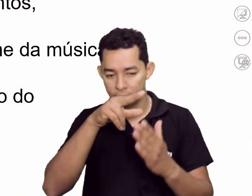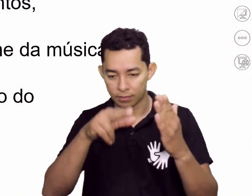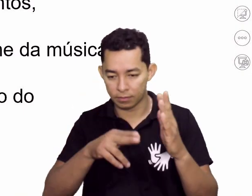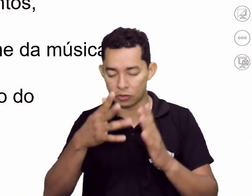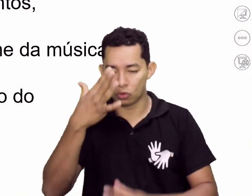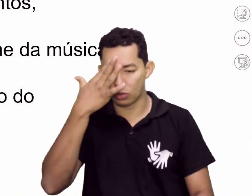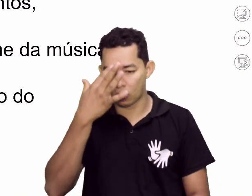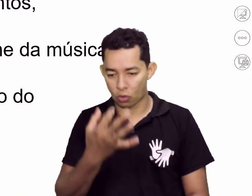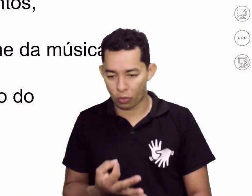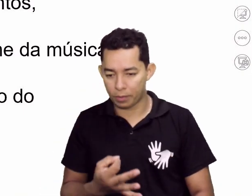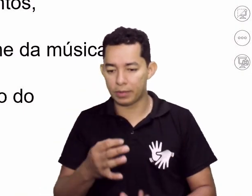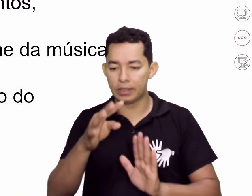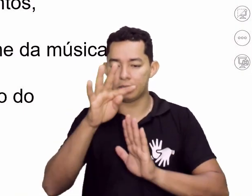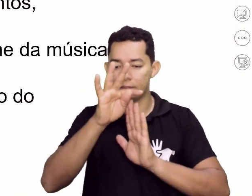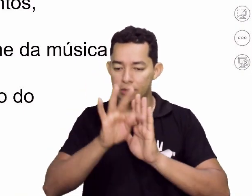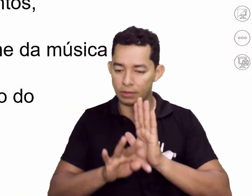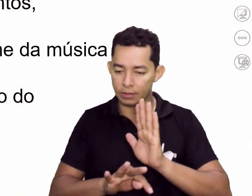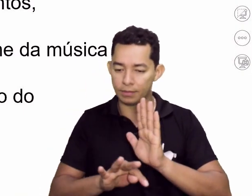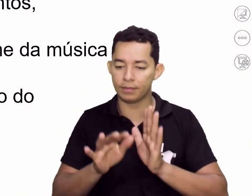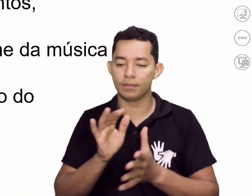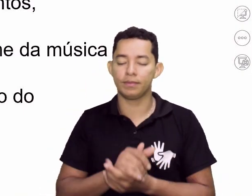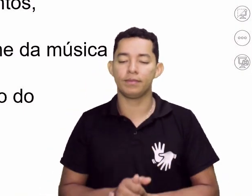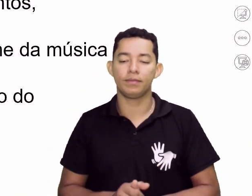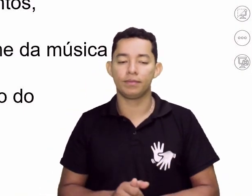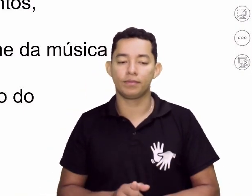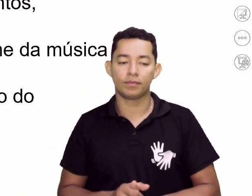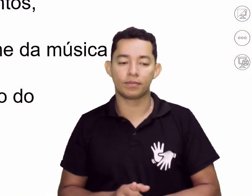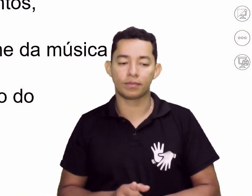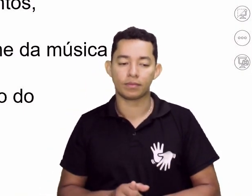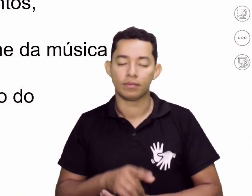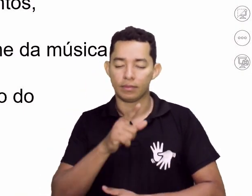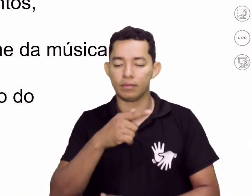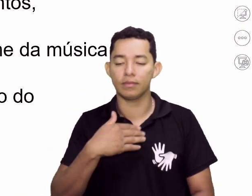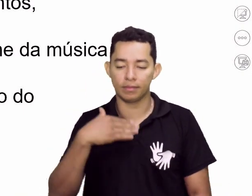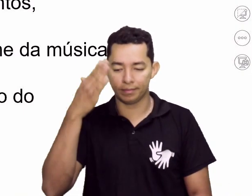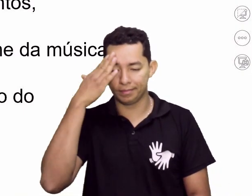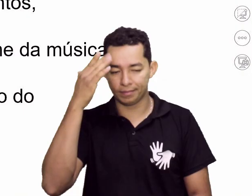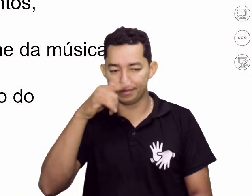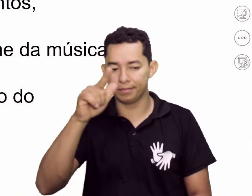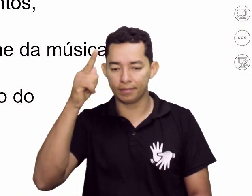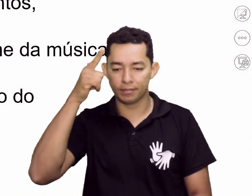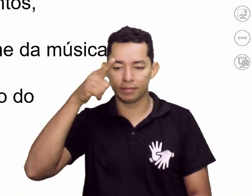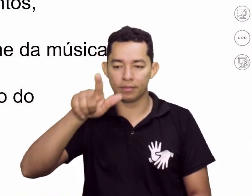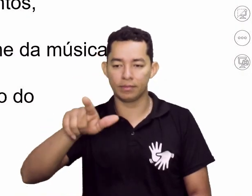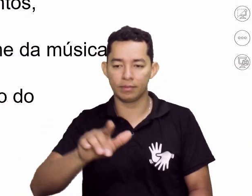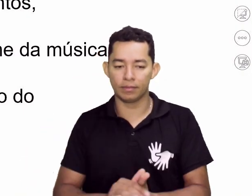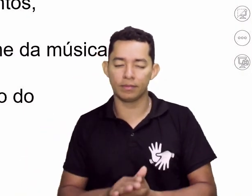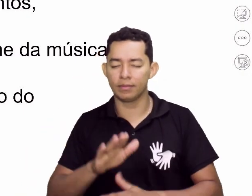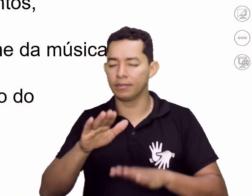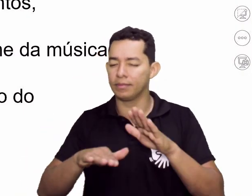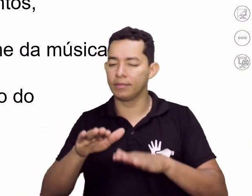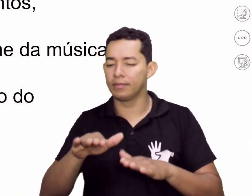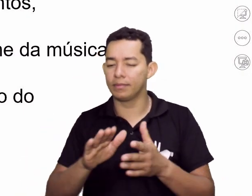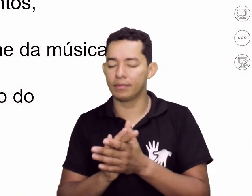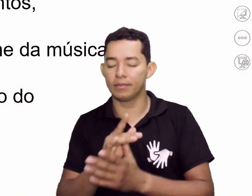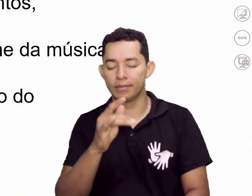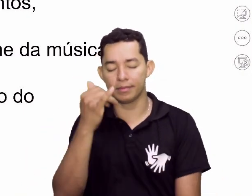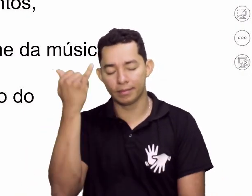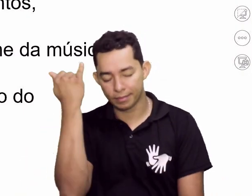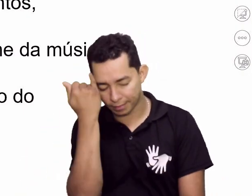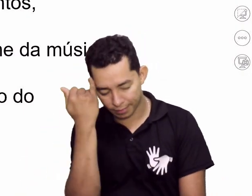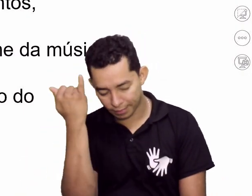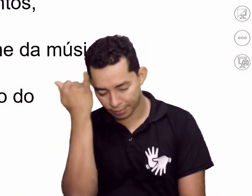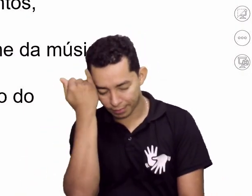lá, gente. Isso, eu sei que você consegue. Às vezes dá uma preguiça da